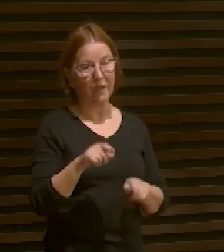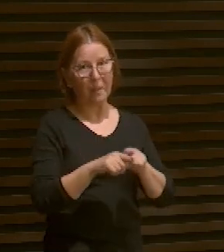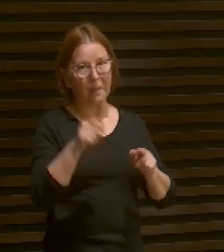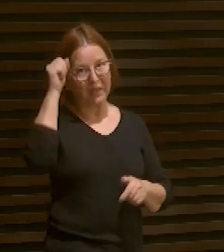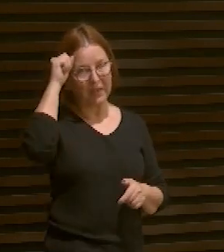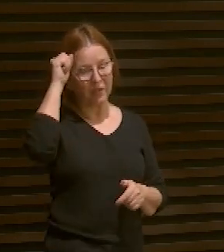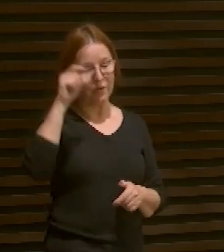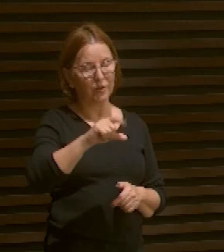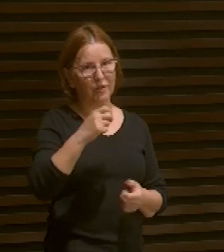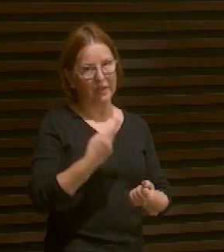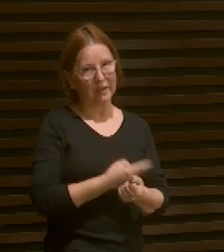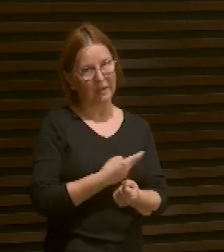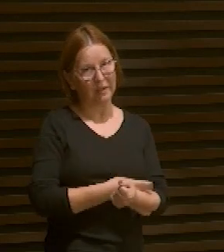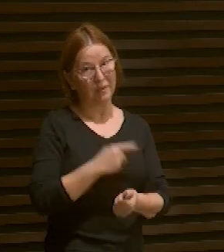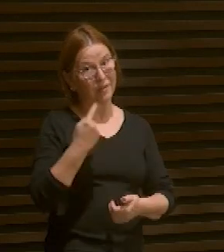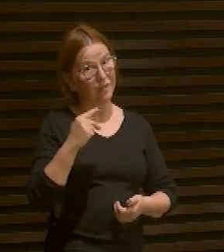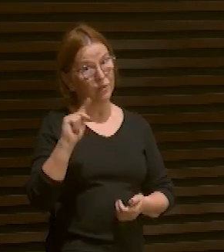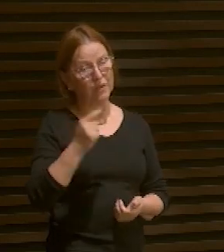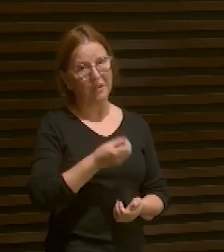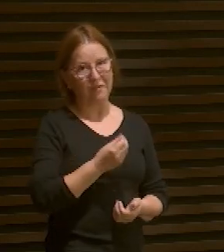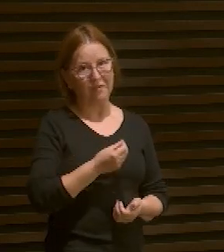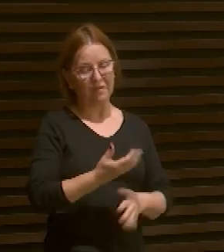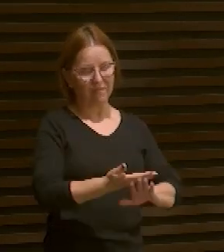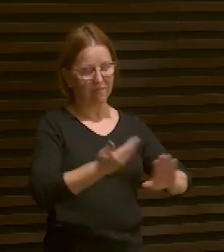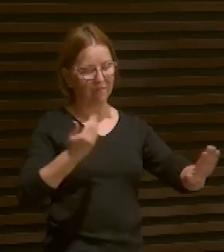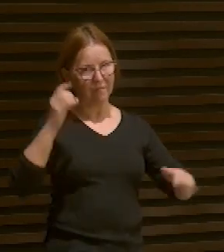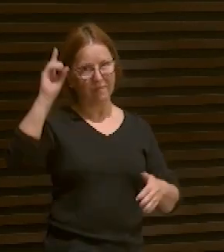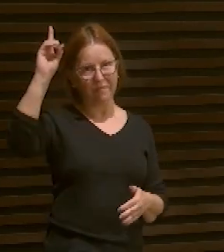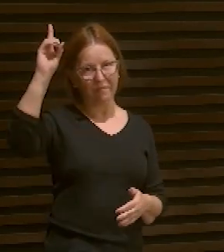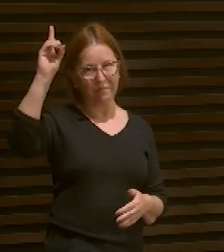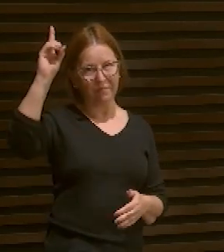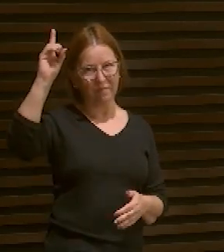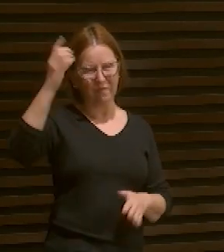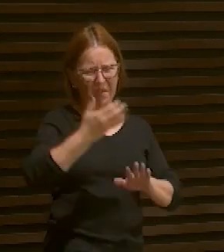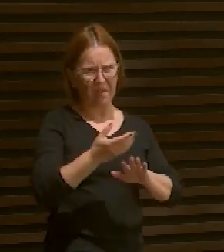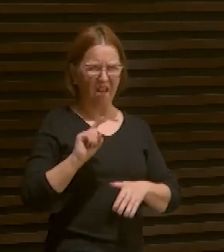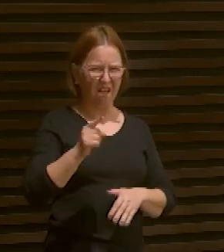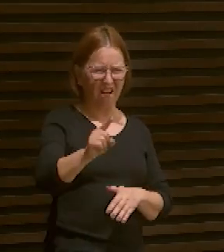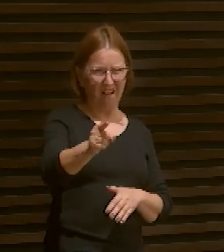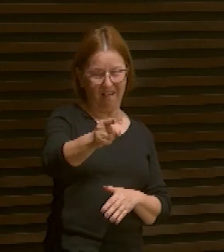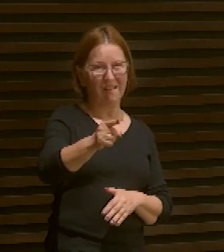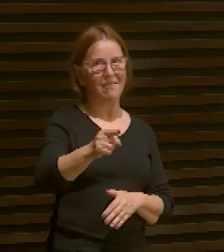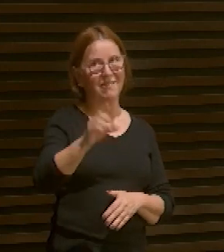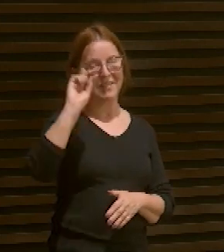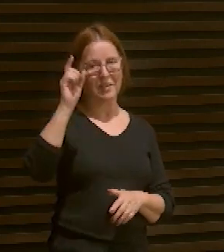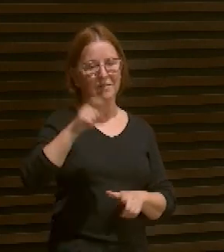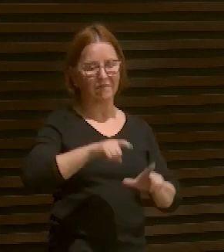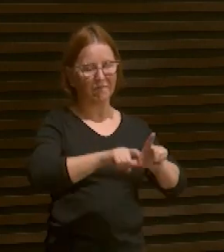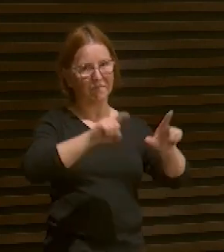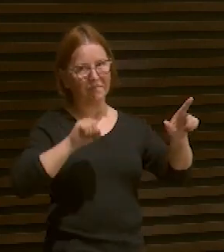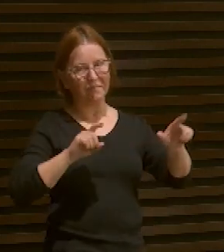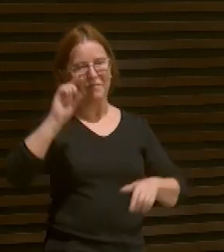errada, a sua vida passou a ser afastado de Deus, longe de Deus, independente